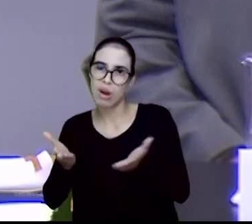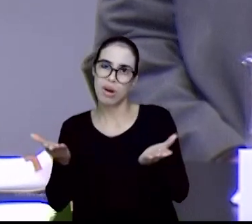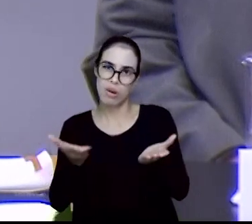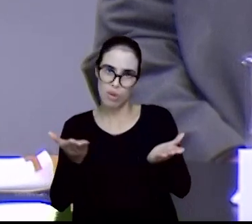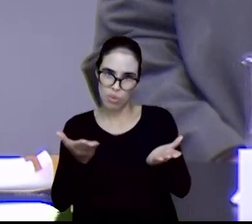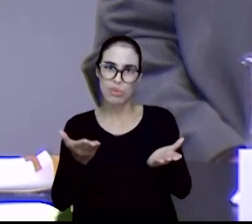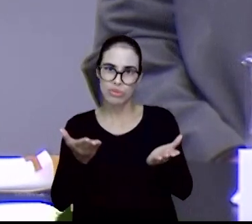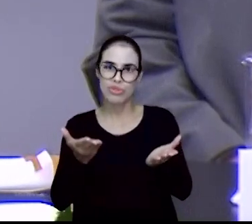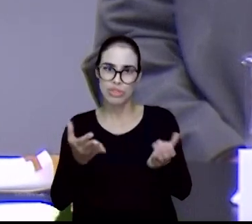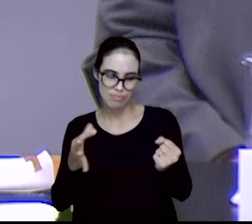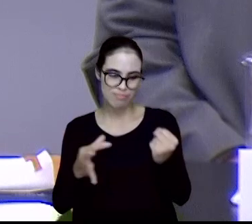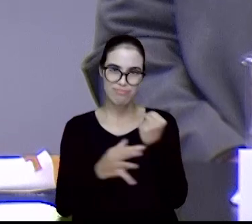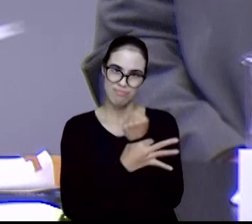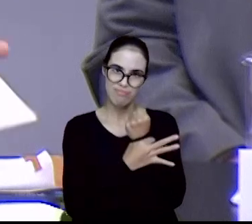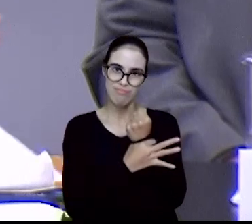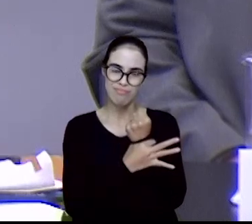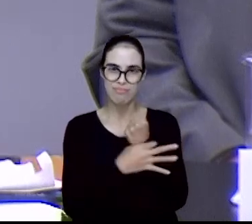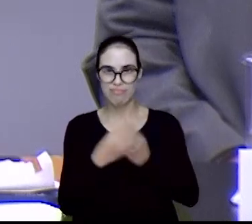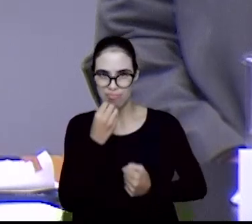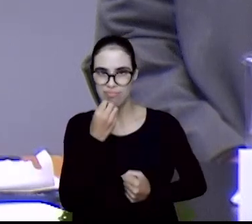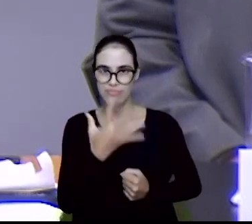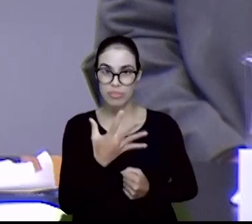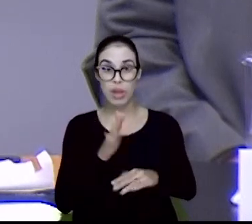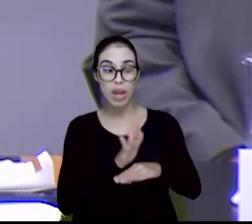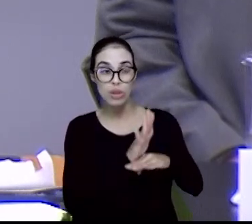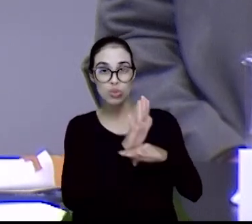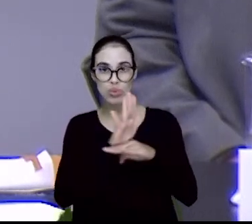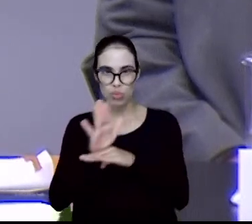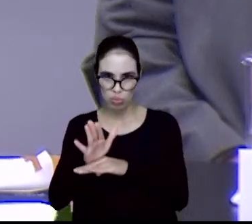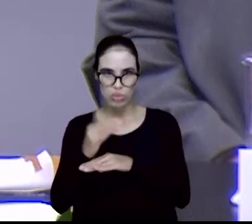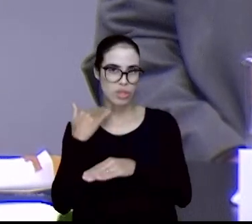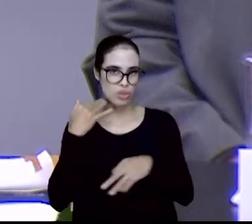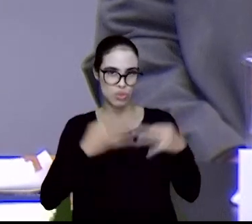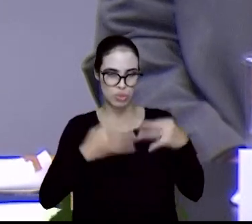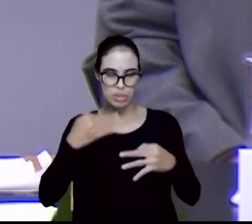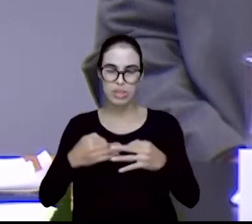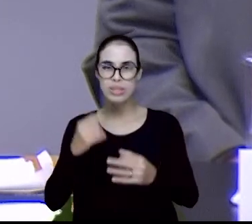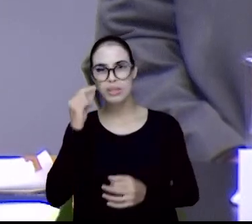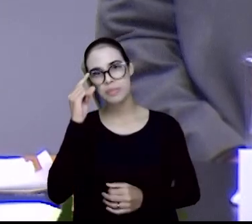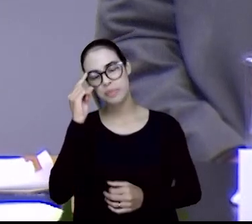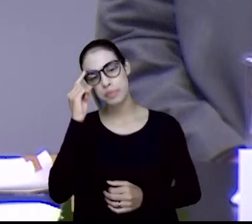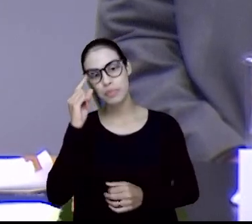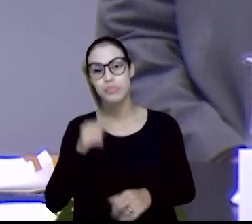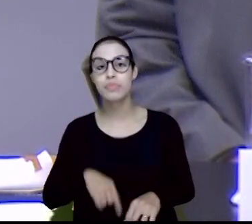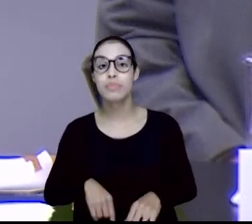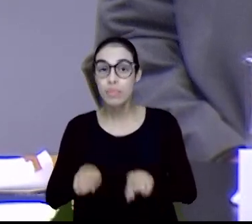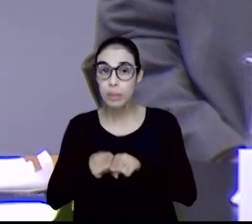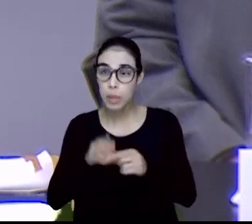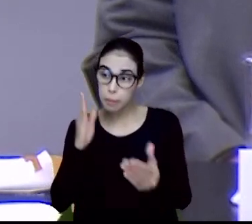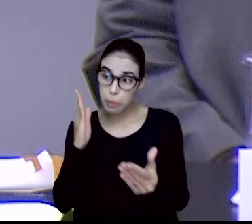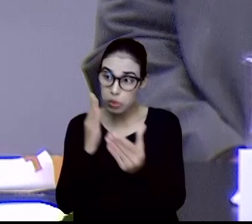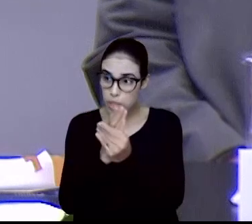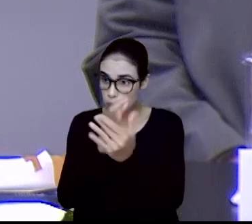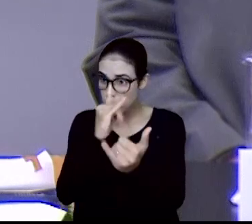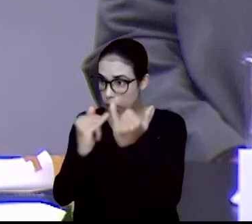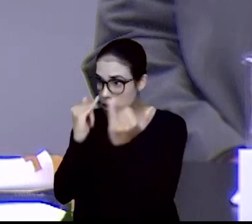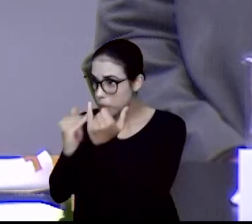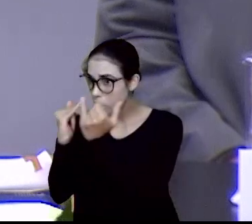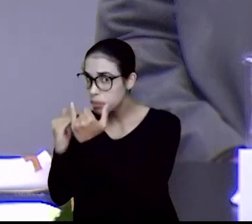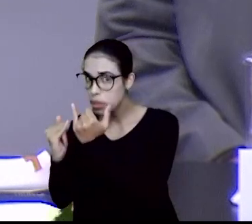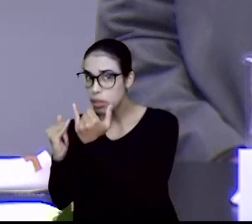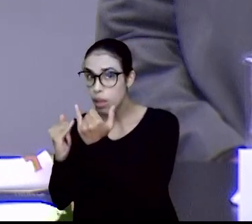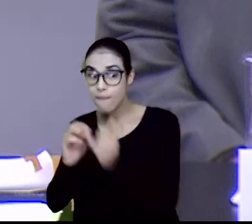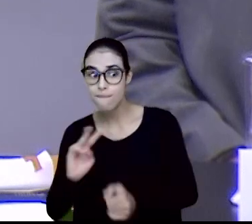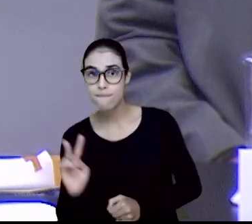do juiz. Em segundo lugar, o trabalho com precedentes prestigia a isonomia. Poucas